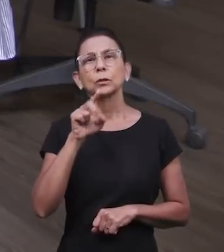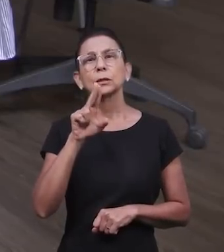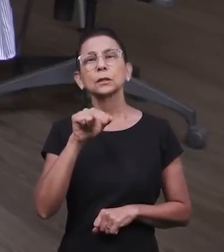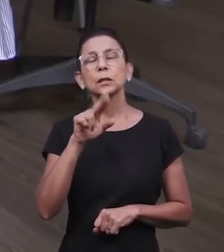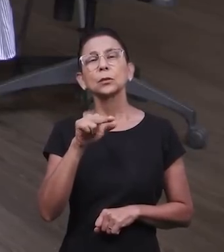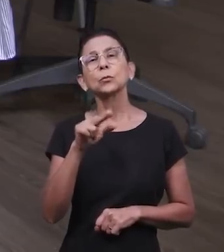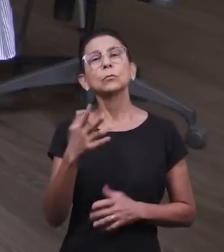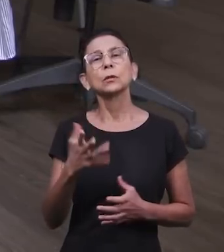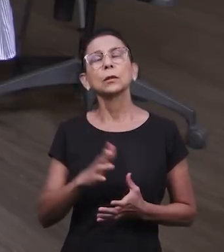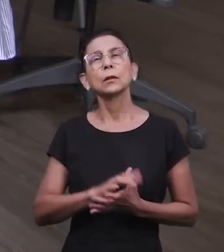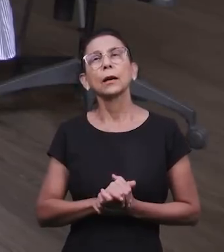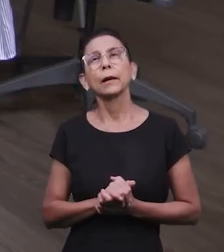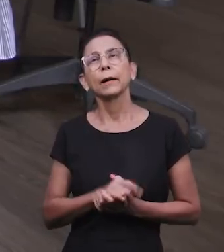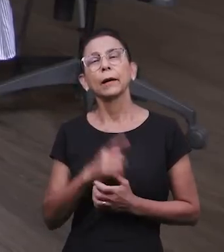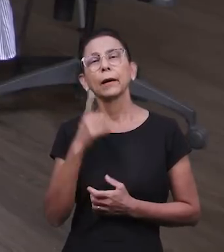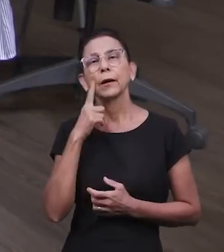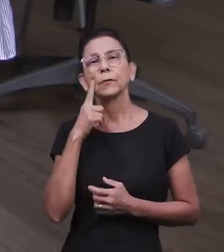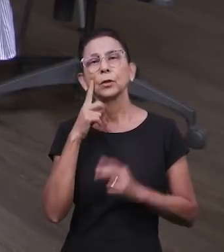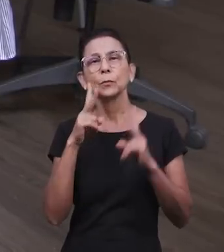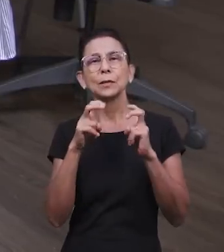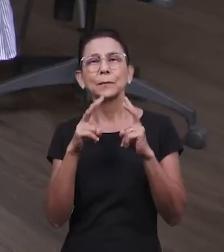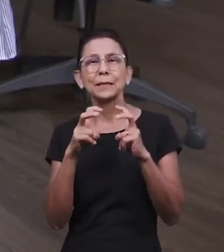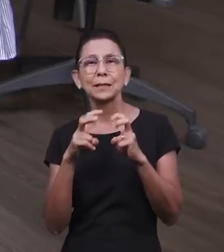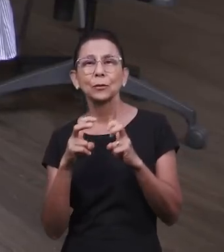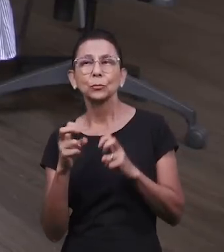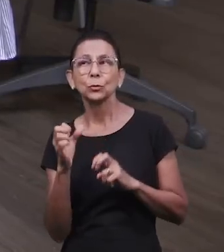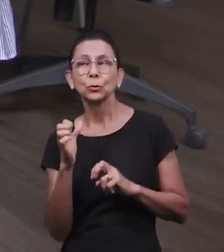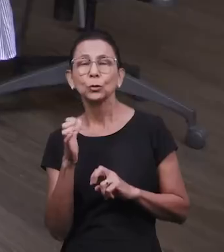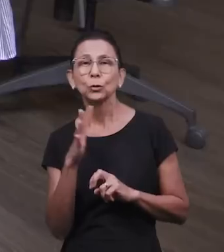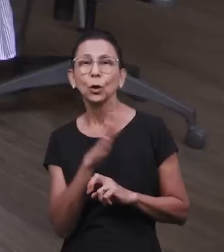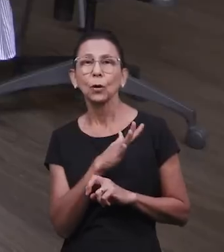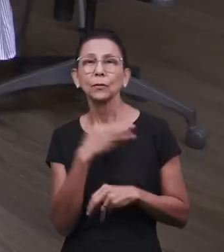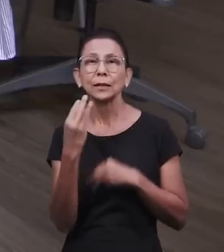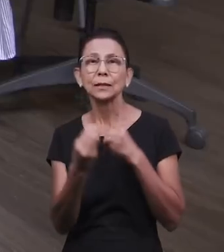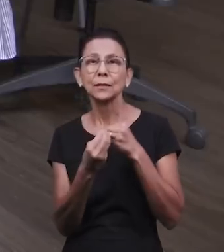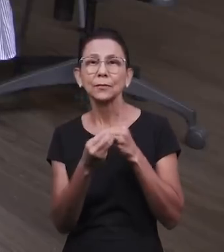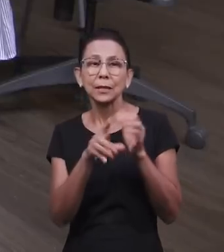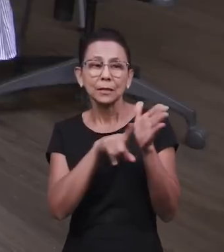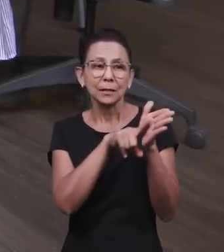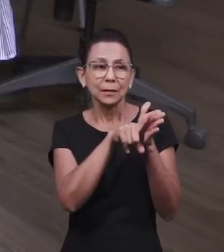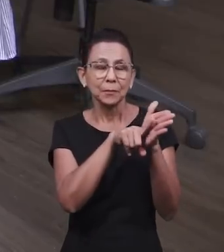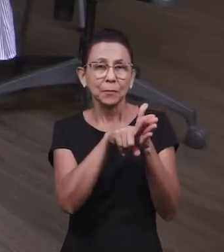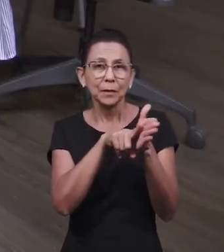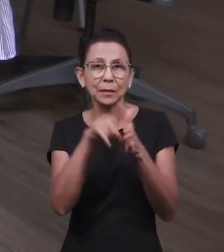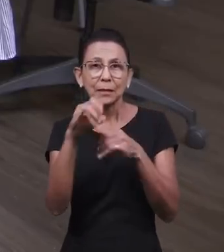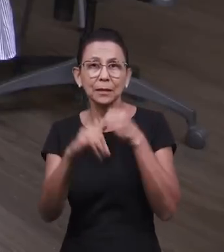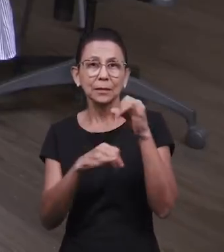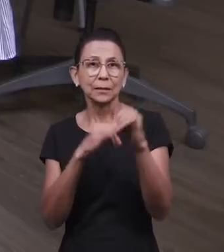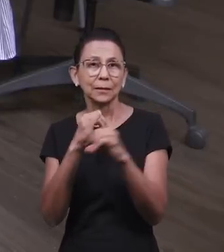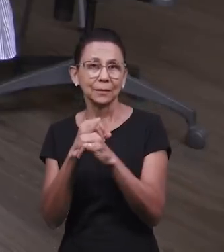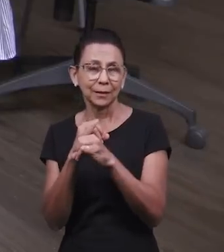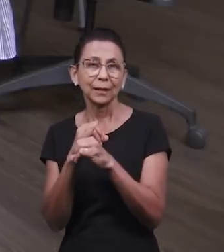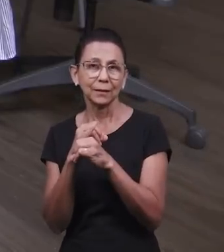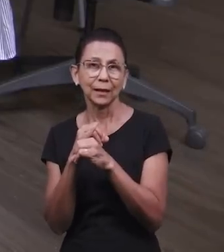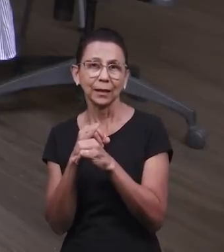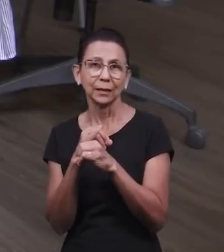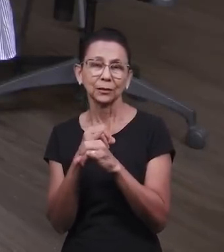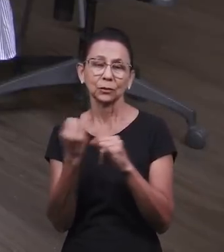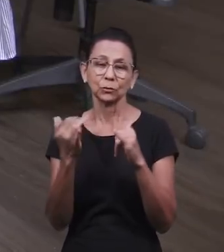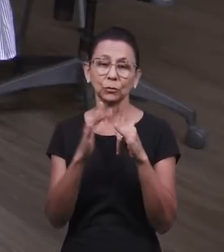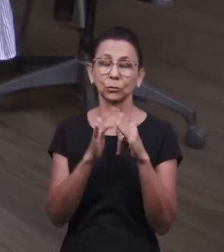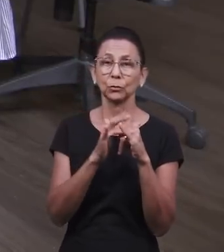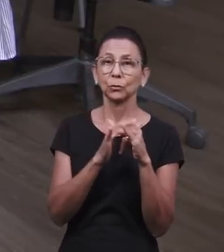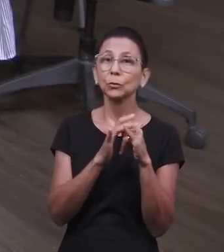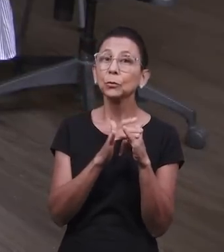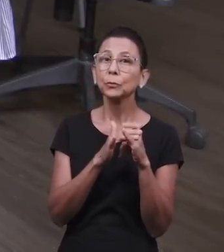você vai buscar pela primeira vez? Você vai no Google. Então, as pessoas estão no Google ou no